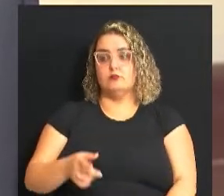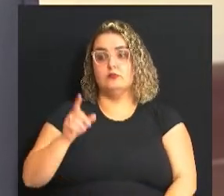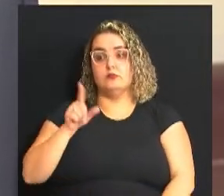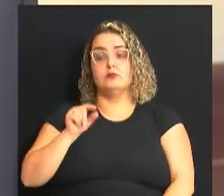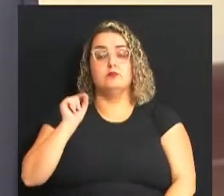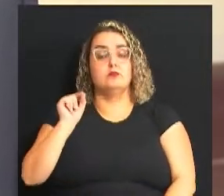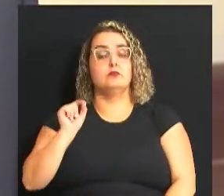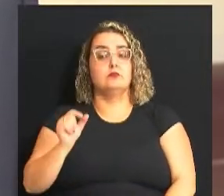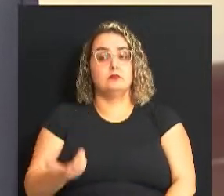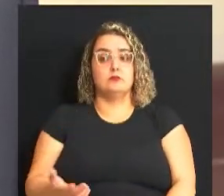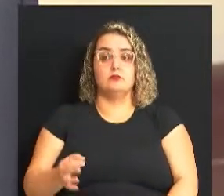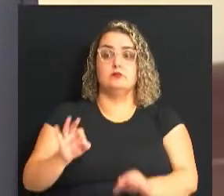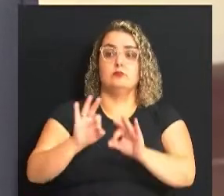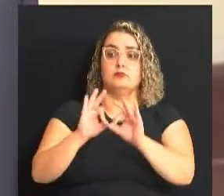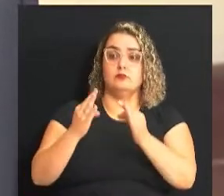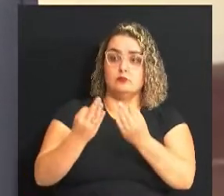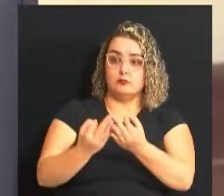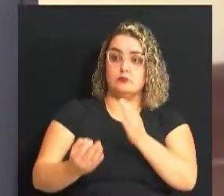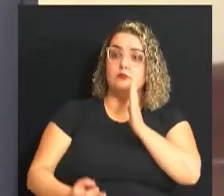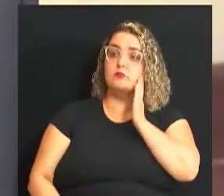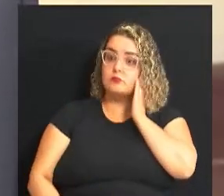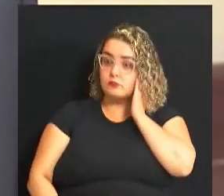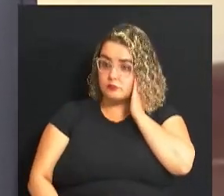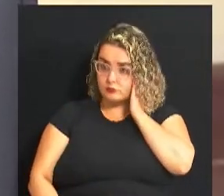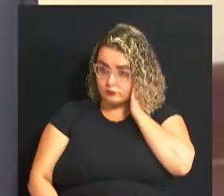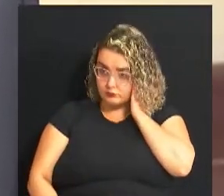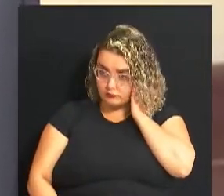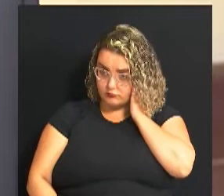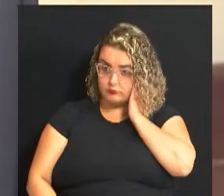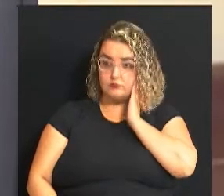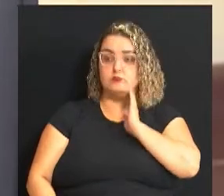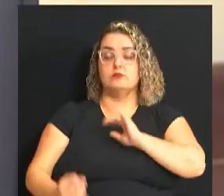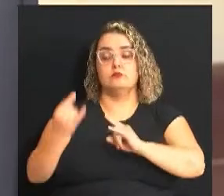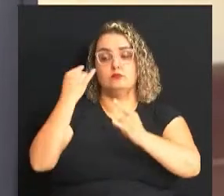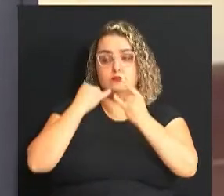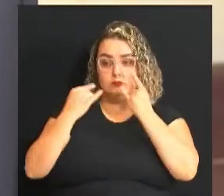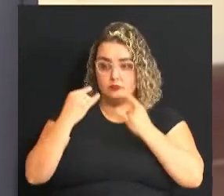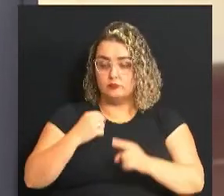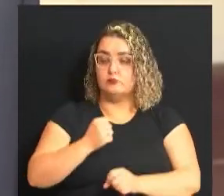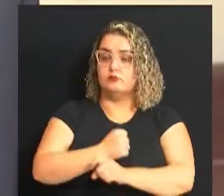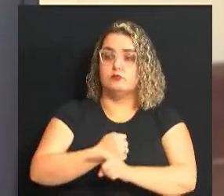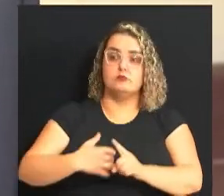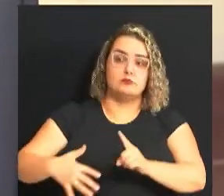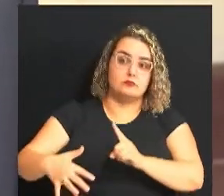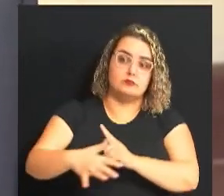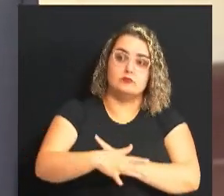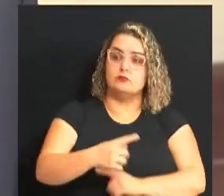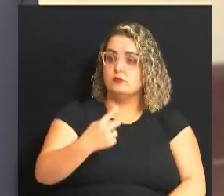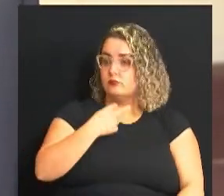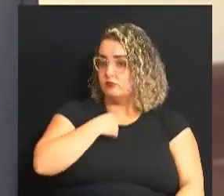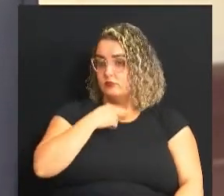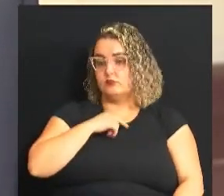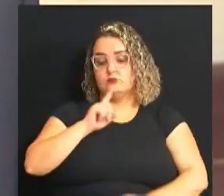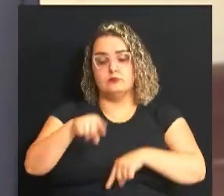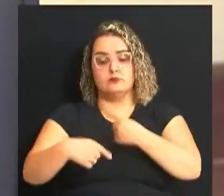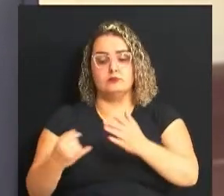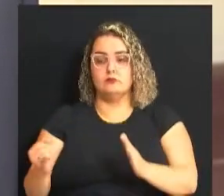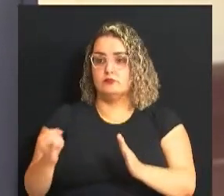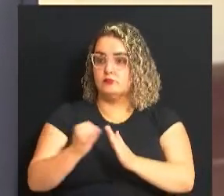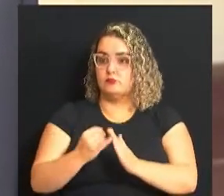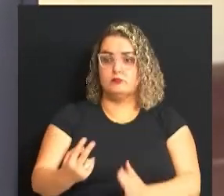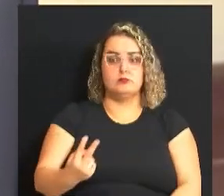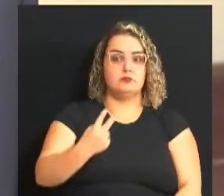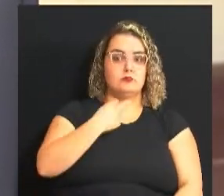são famílias classificadas como de interesse social, não pode ter tido um outro imóvel, não pode ter sido beneficiada por